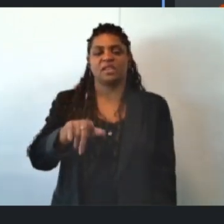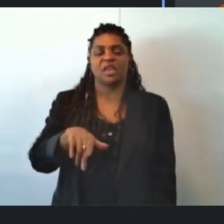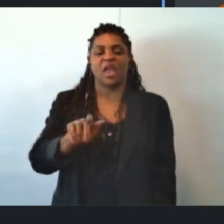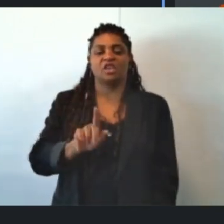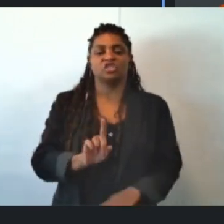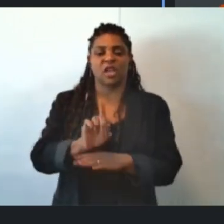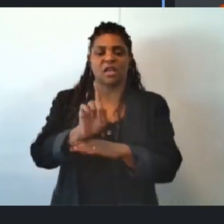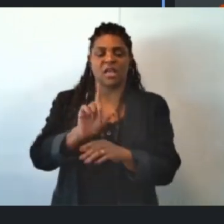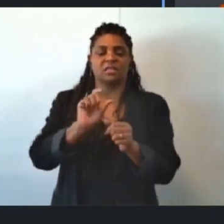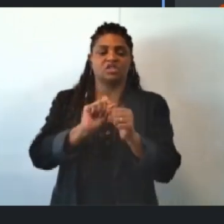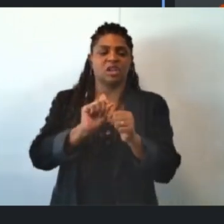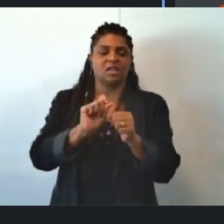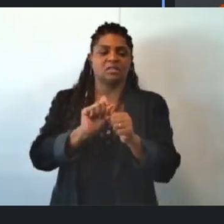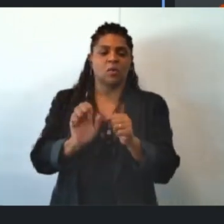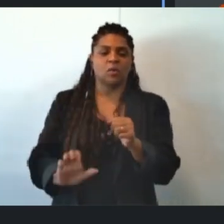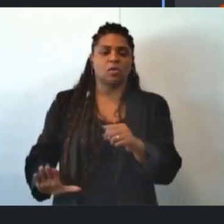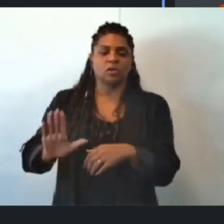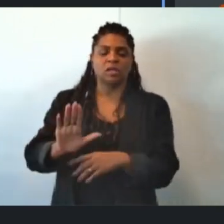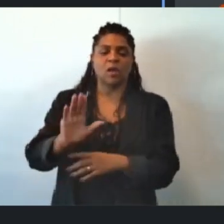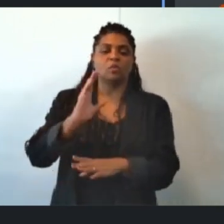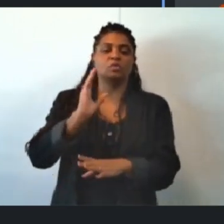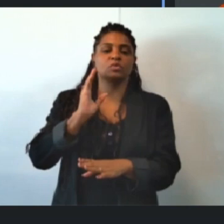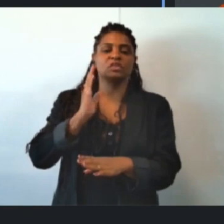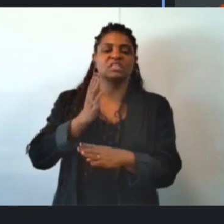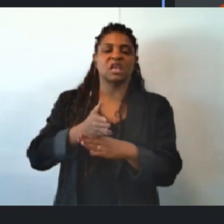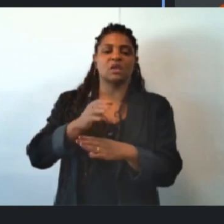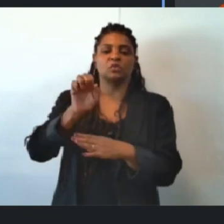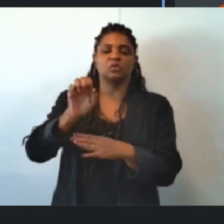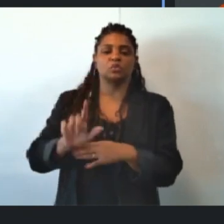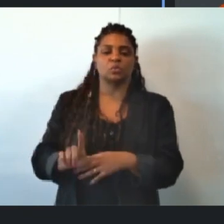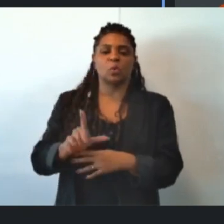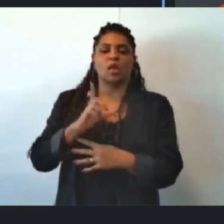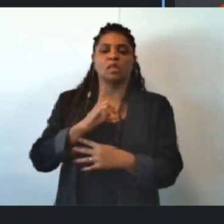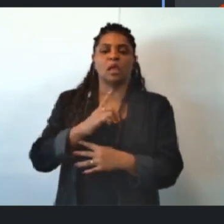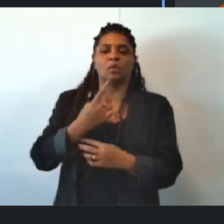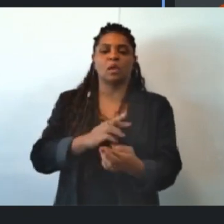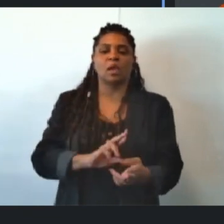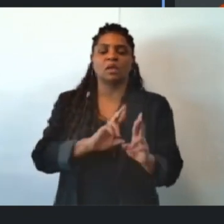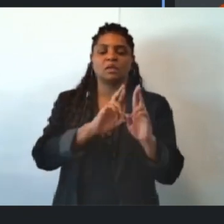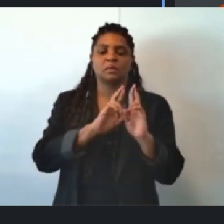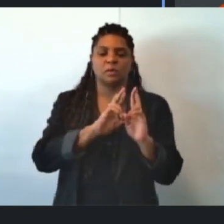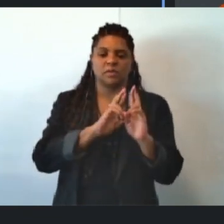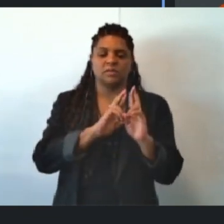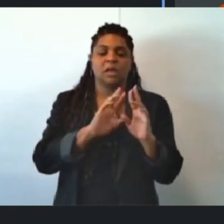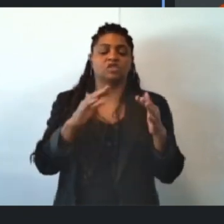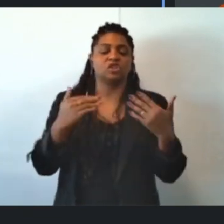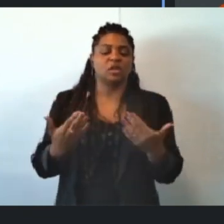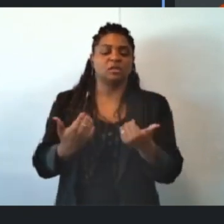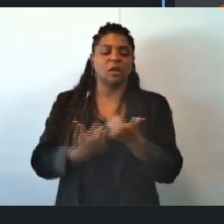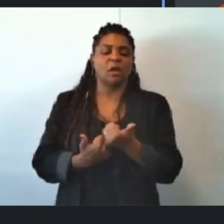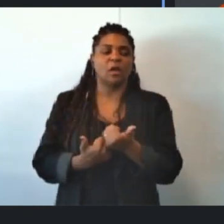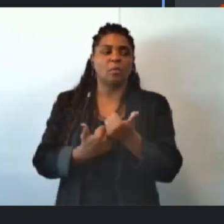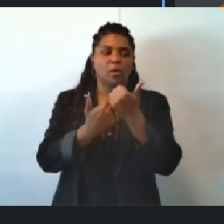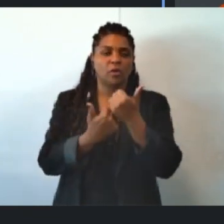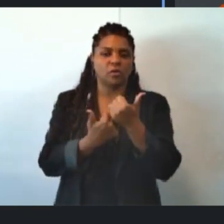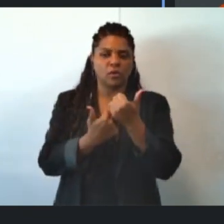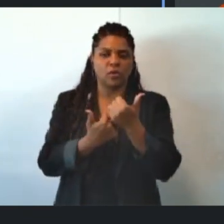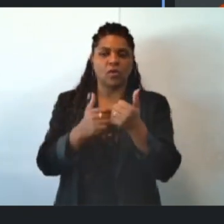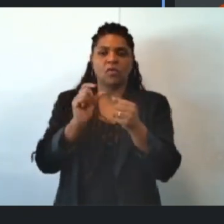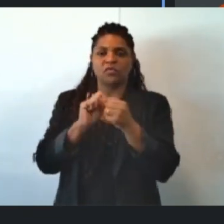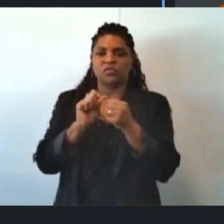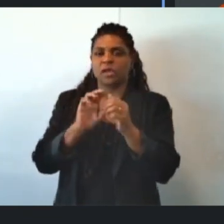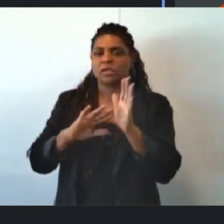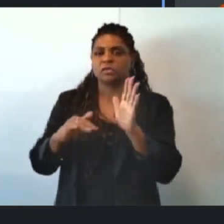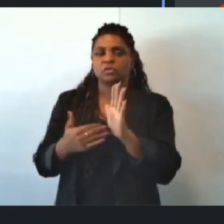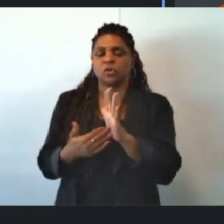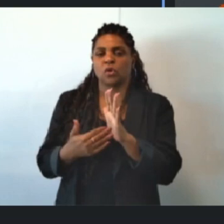ela tem uma função operacional, né? Então, ela apoiou, fez toda a logística para